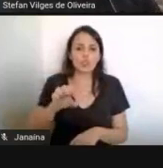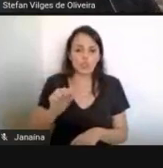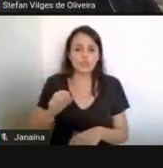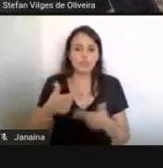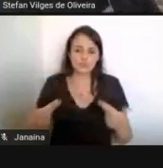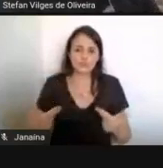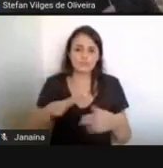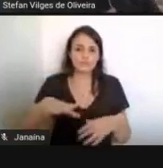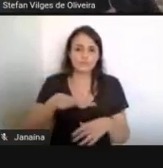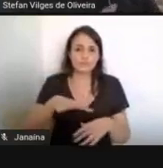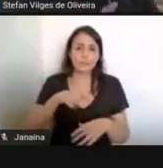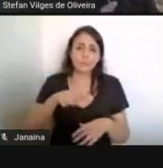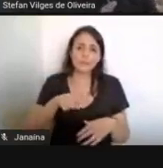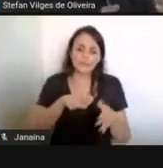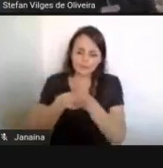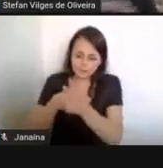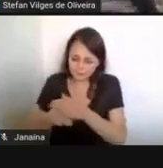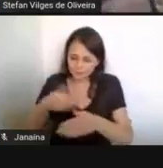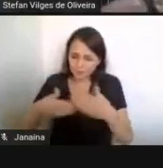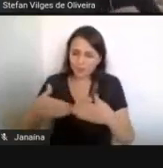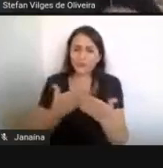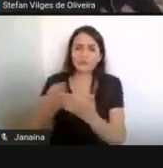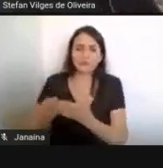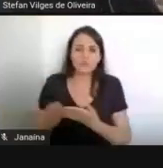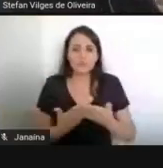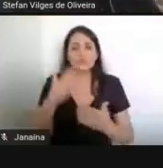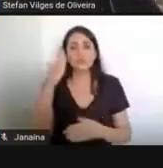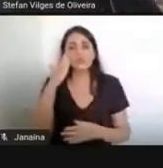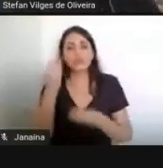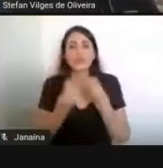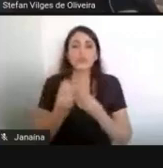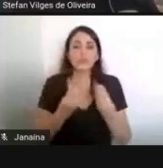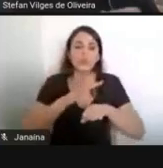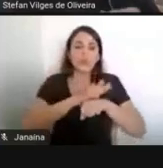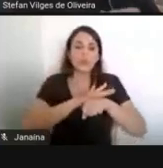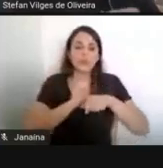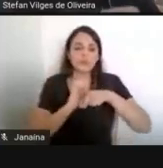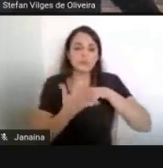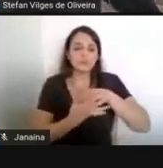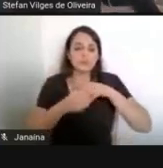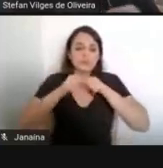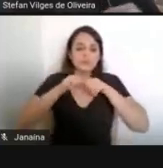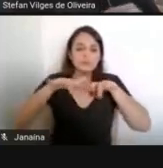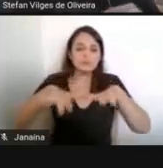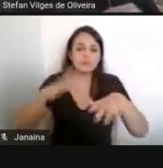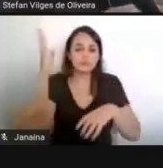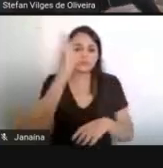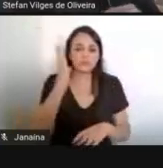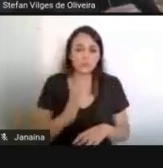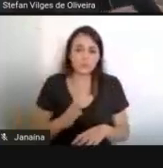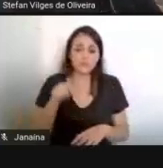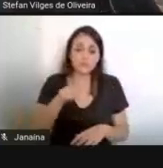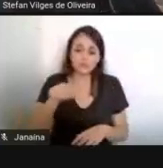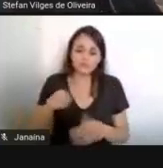vários estudos voltados para o entendimento da epidemia, da pandemia da Covid no Brasil, e entre um desses estudos